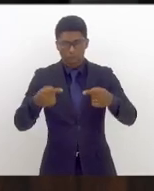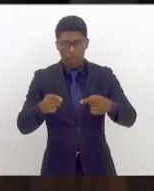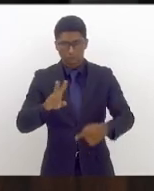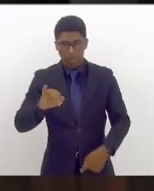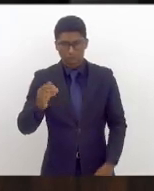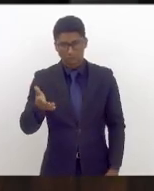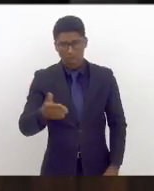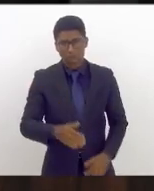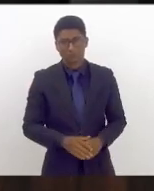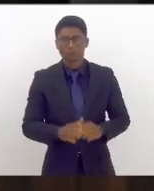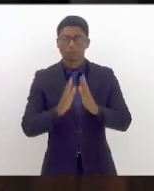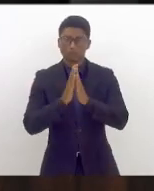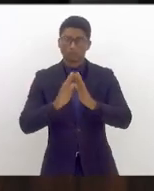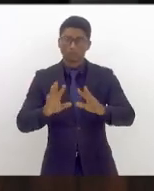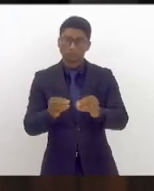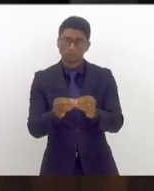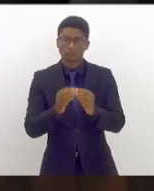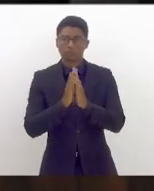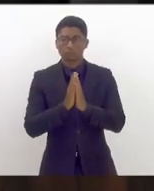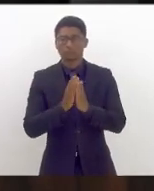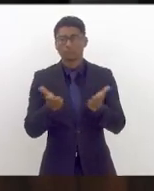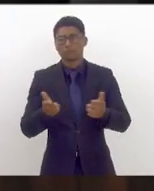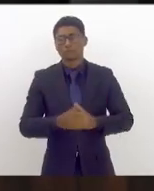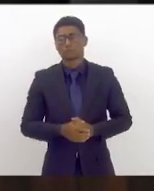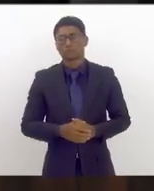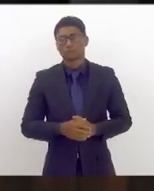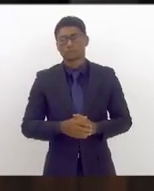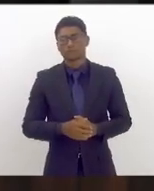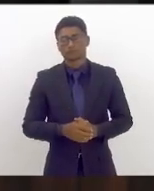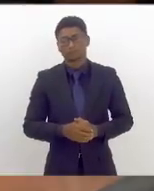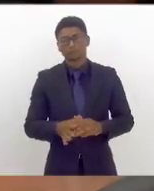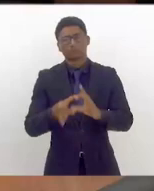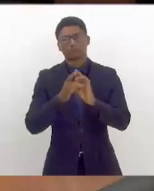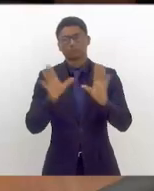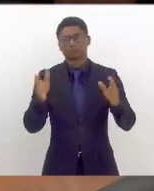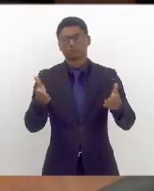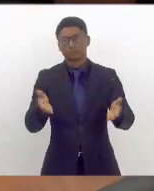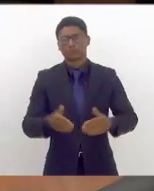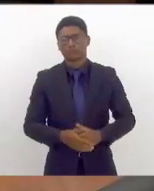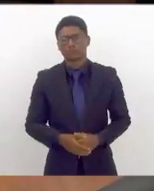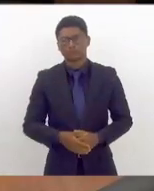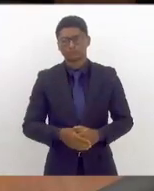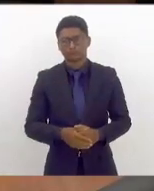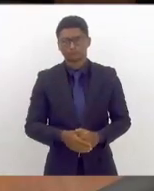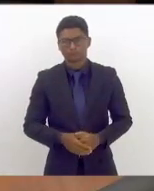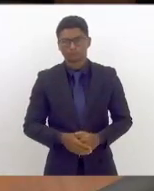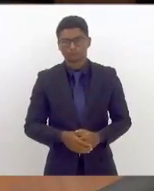se puder ser breve mais breve possível fica à vontade